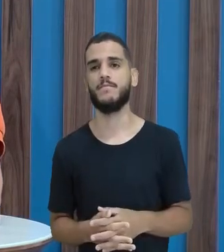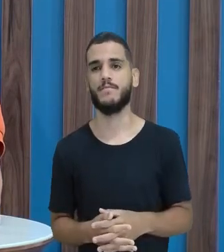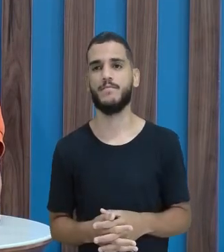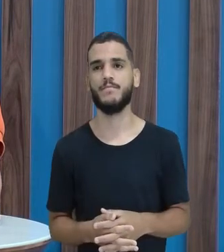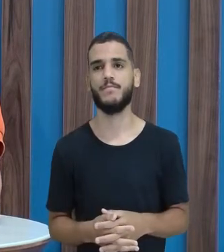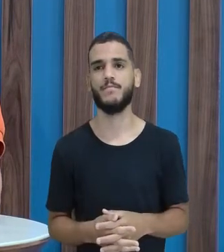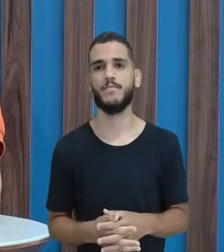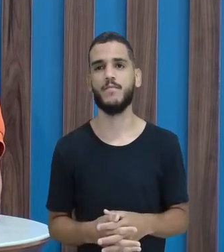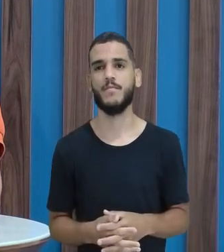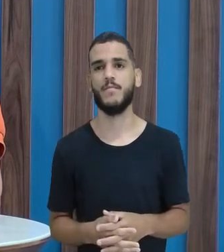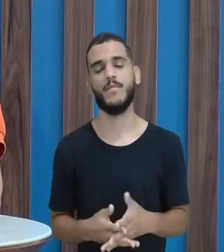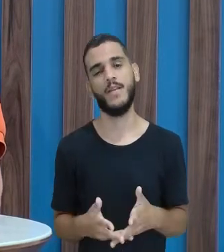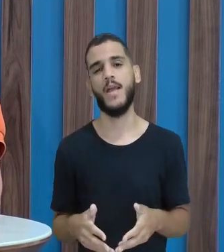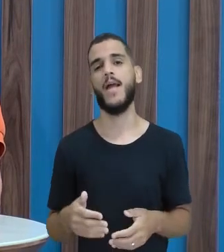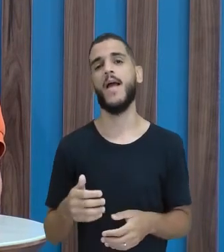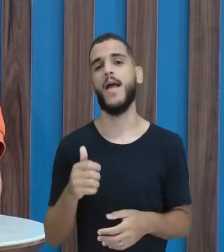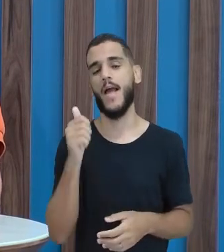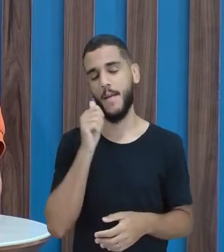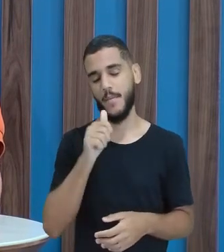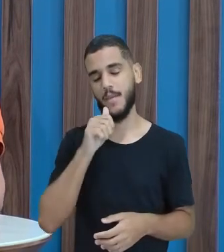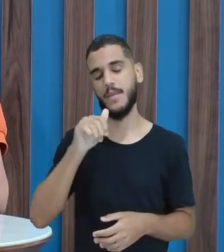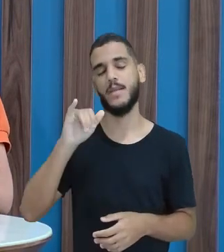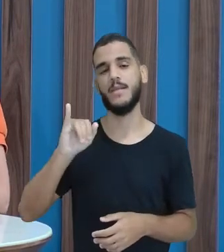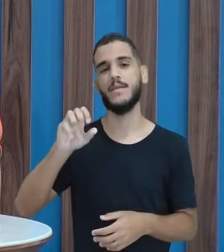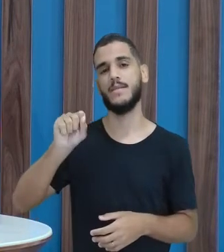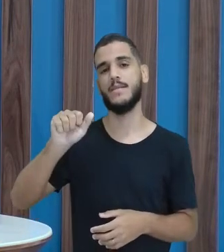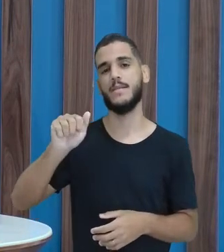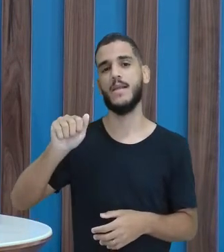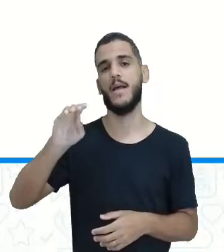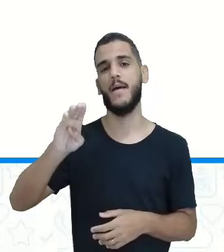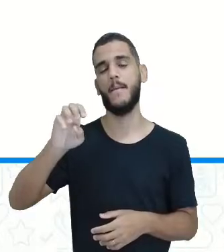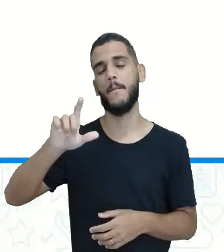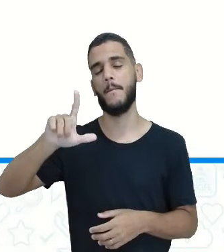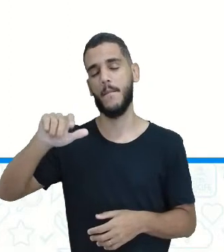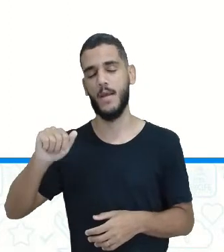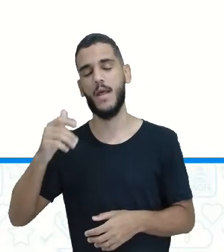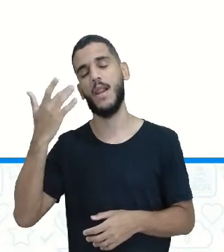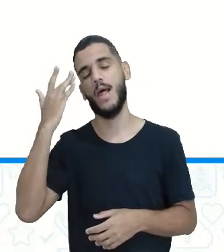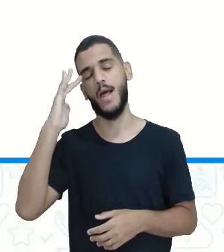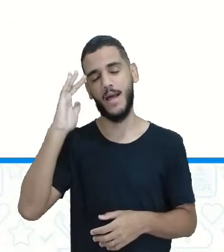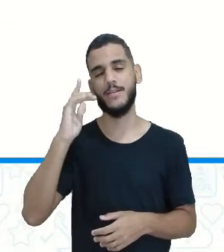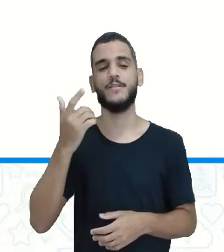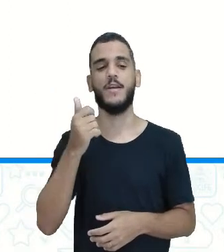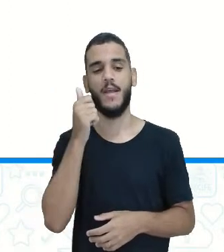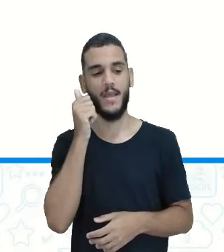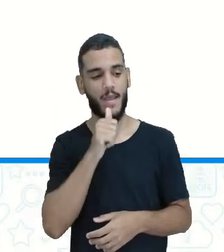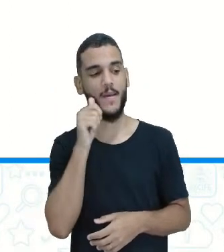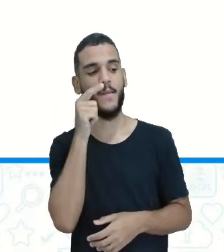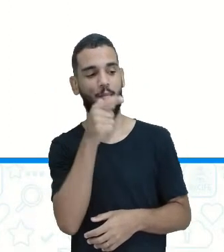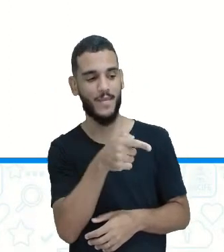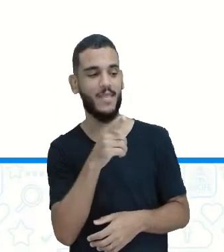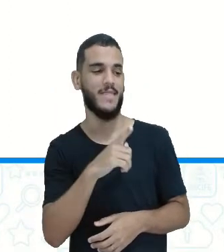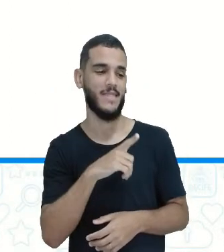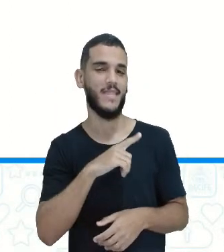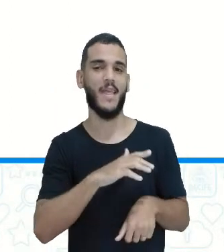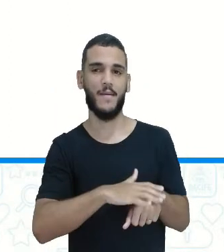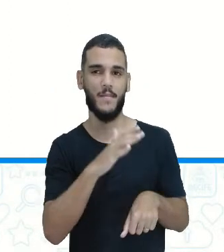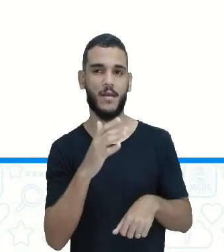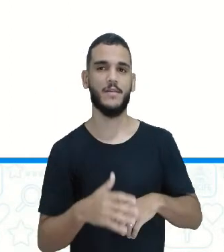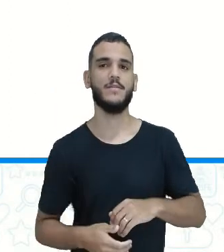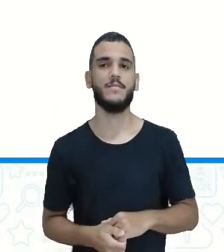a Isabela que tem o maior valor. E o Lázaro fez uma conta aqui, mas... Sim, vamos lá. Vamos lá.